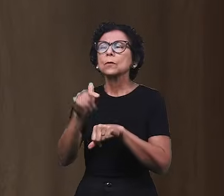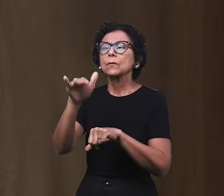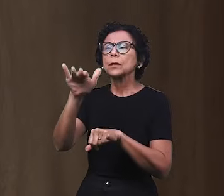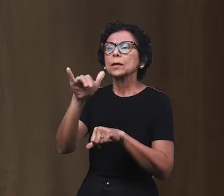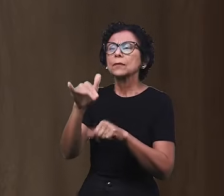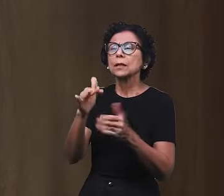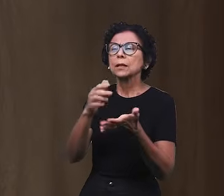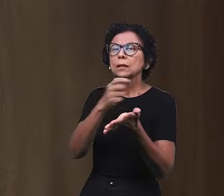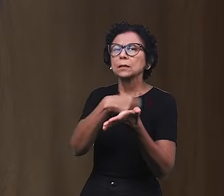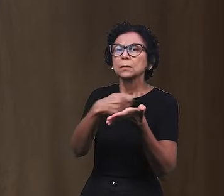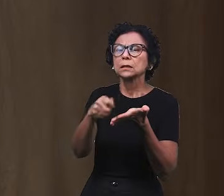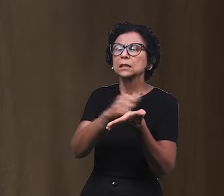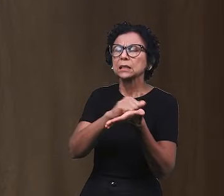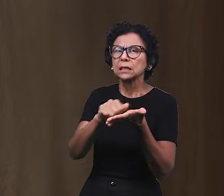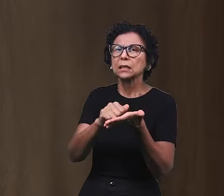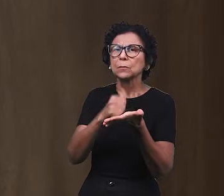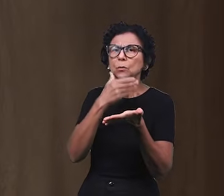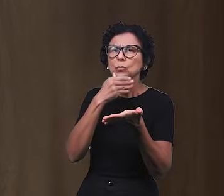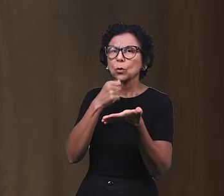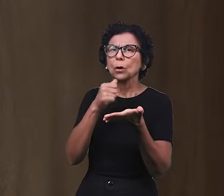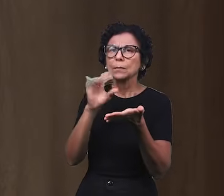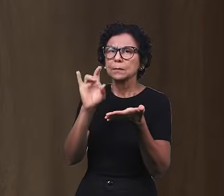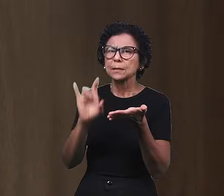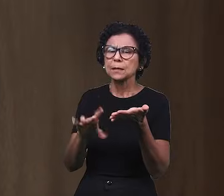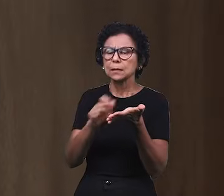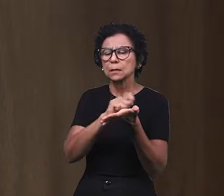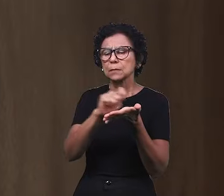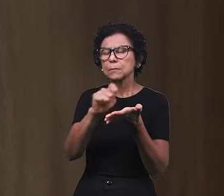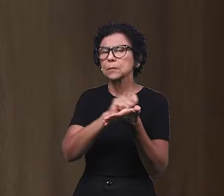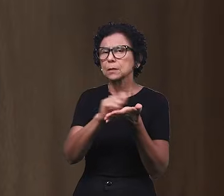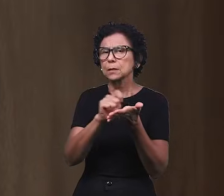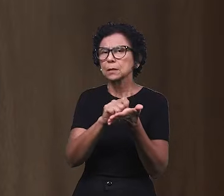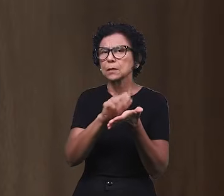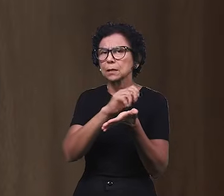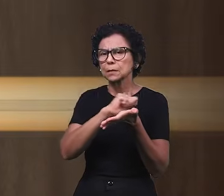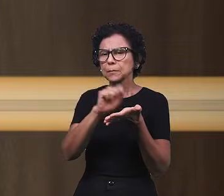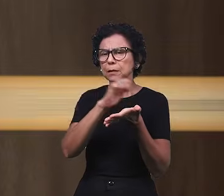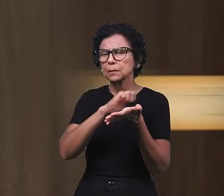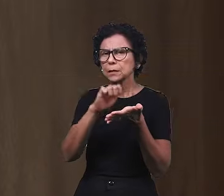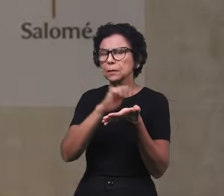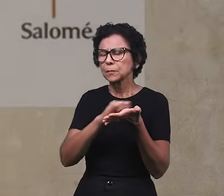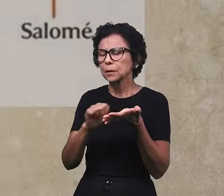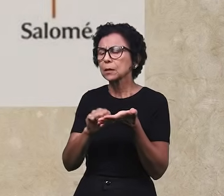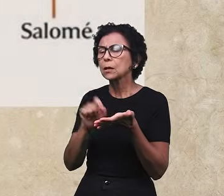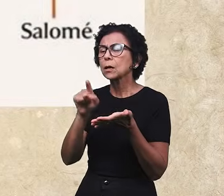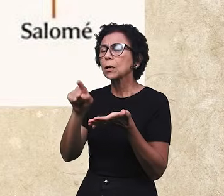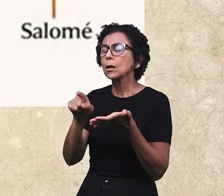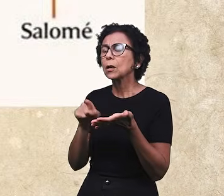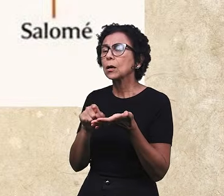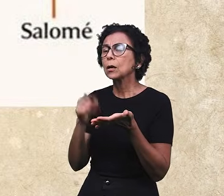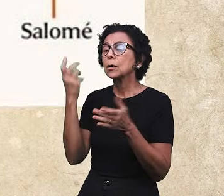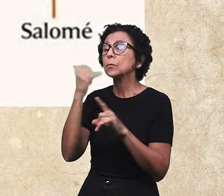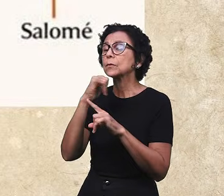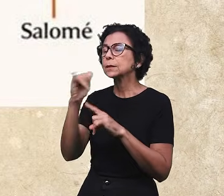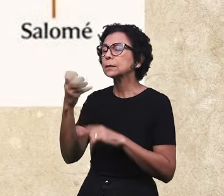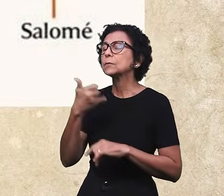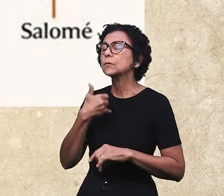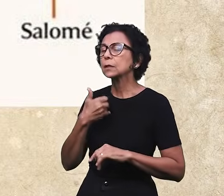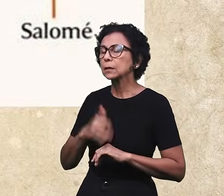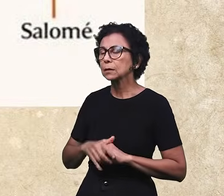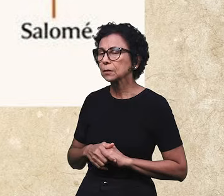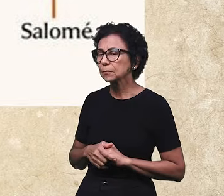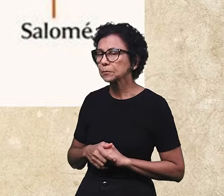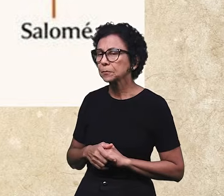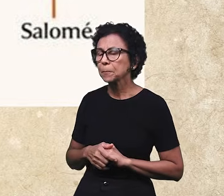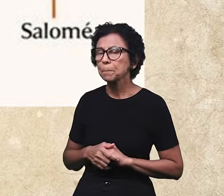profecia. E nós temos que lembrar aqui de outros episódios que Herodes, ele era idumeu, ele não era judeu, Isso. mas ele